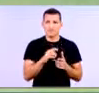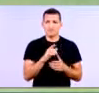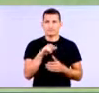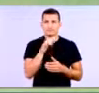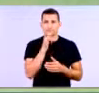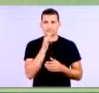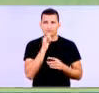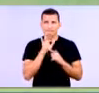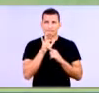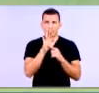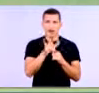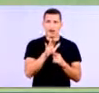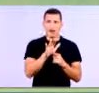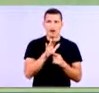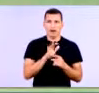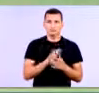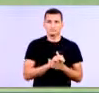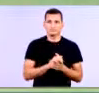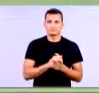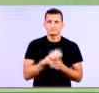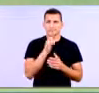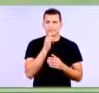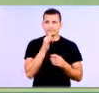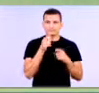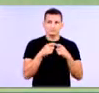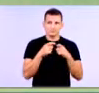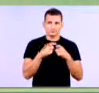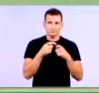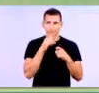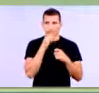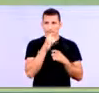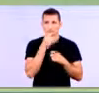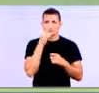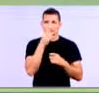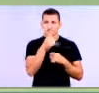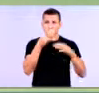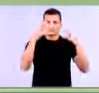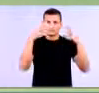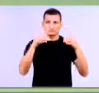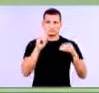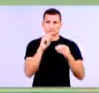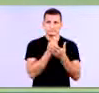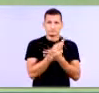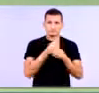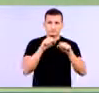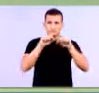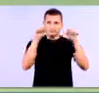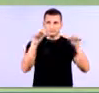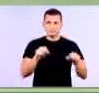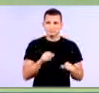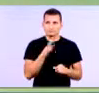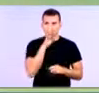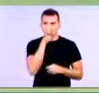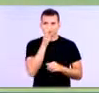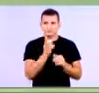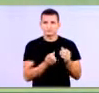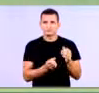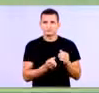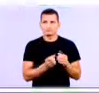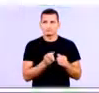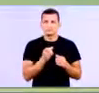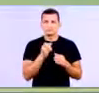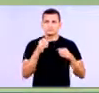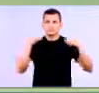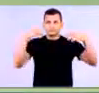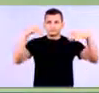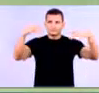nós demos aqui foi a questão dos hospitais. Quando falta energia elétrica, o que faz? O sistema já liga imediatamente o gerador, isso já é